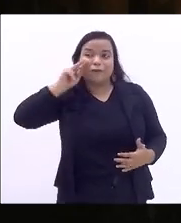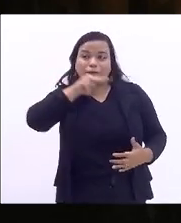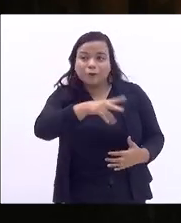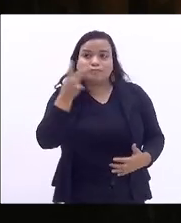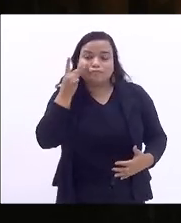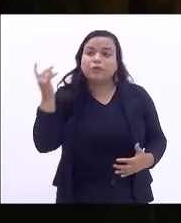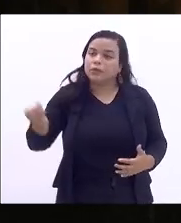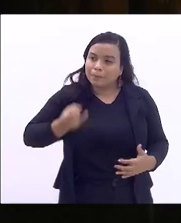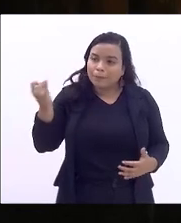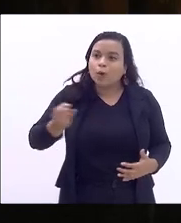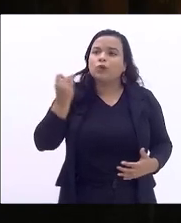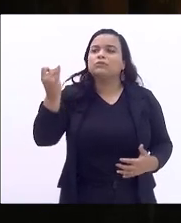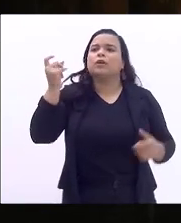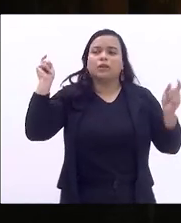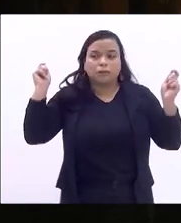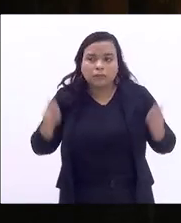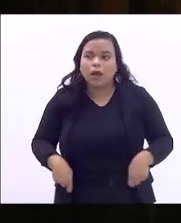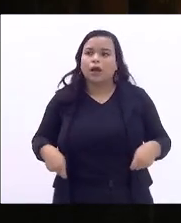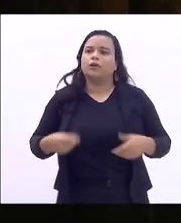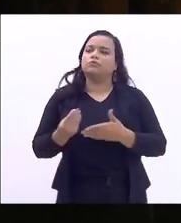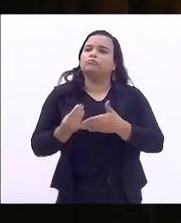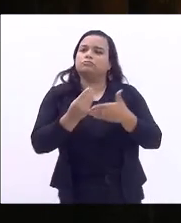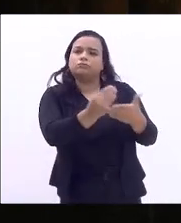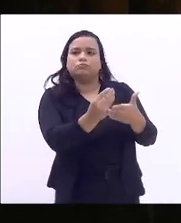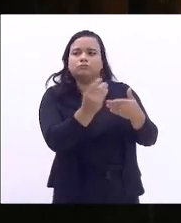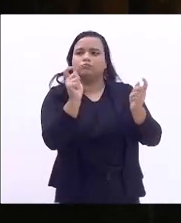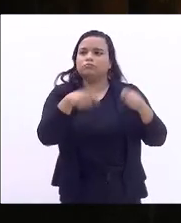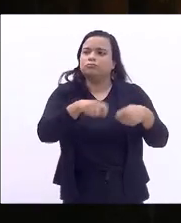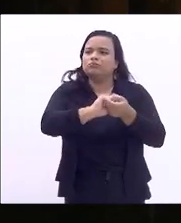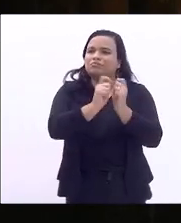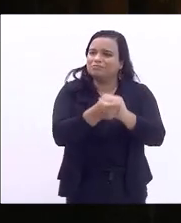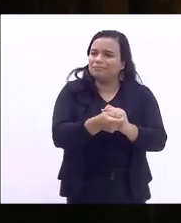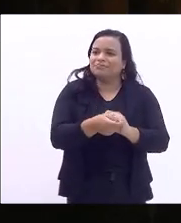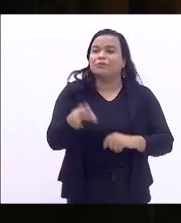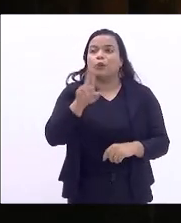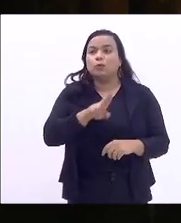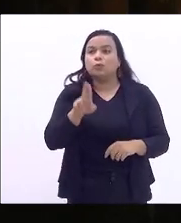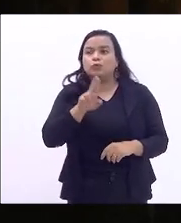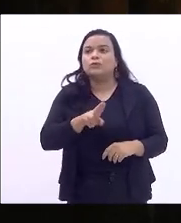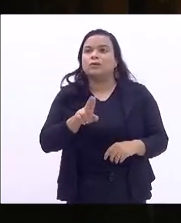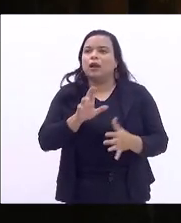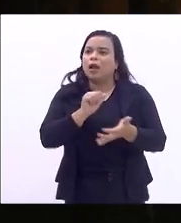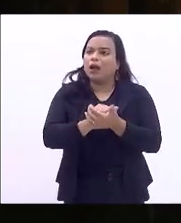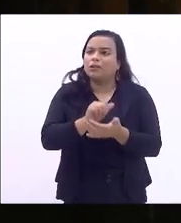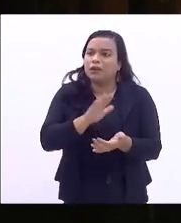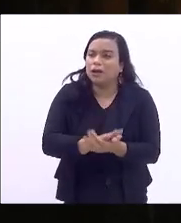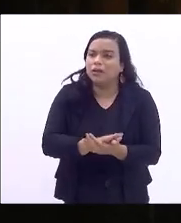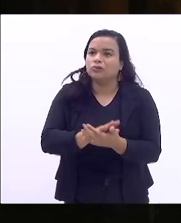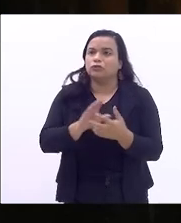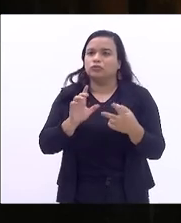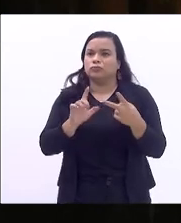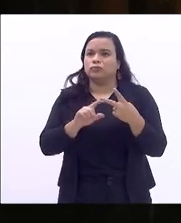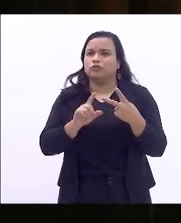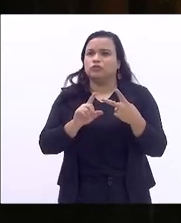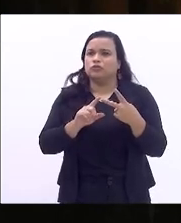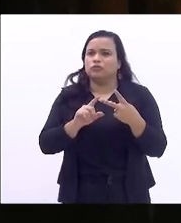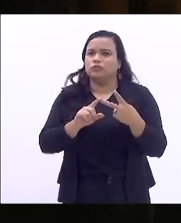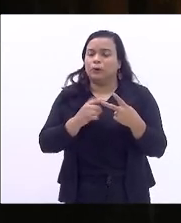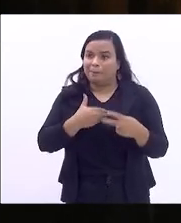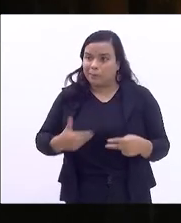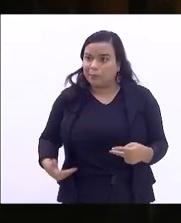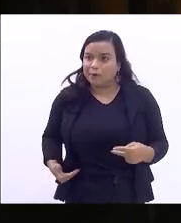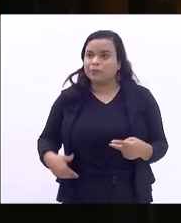mente que isso era possível através da utilização dos cadastros o